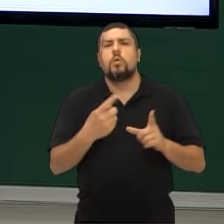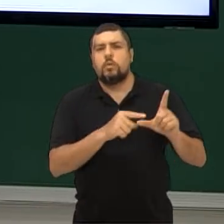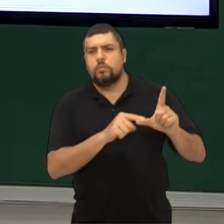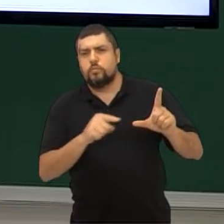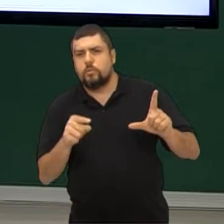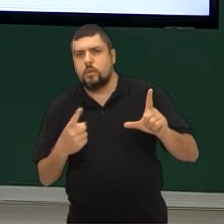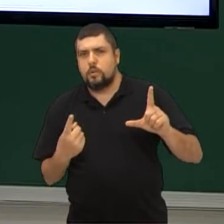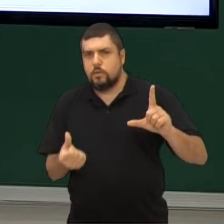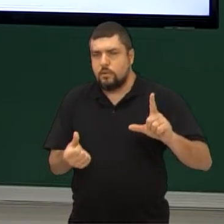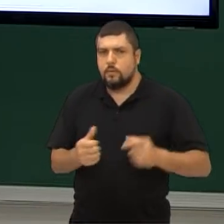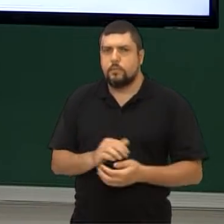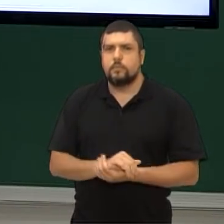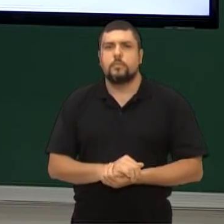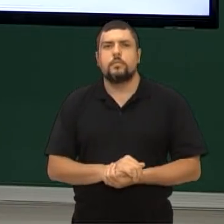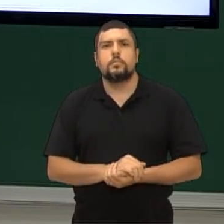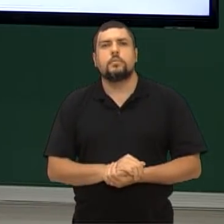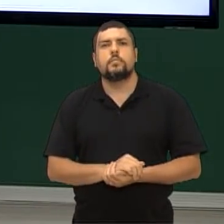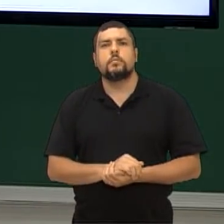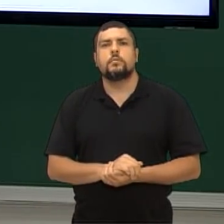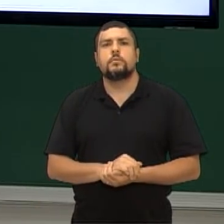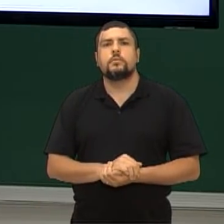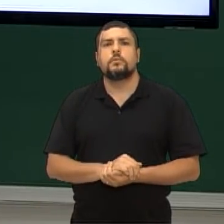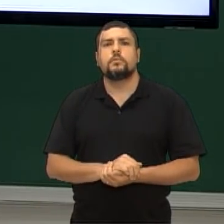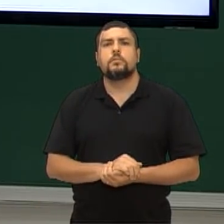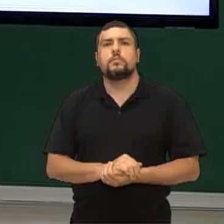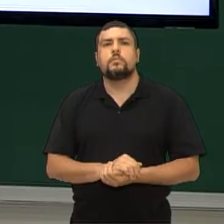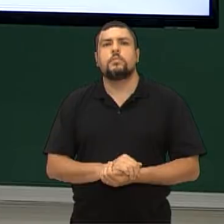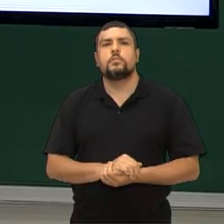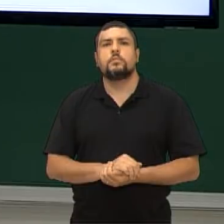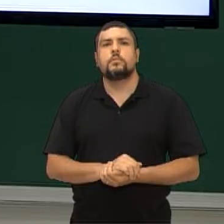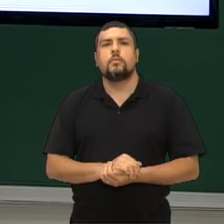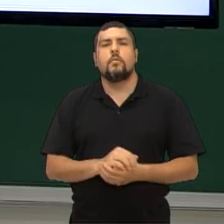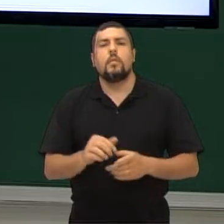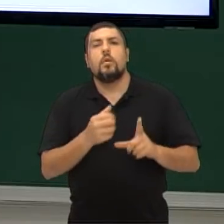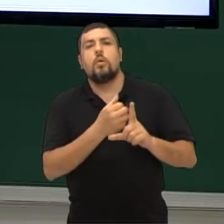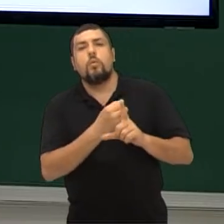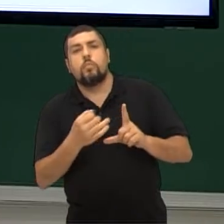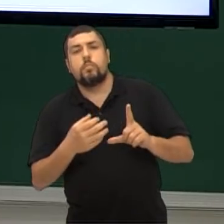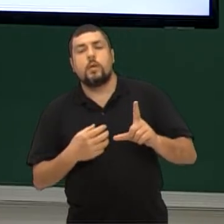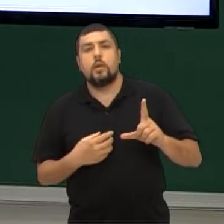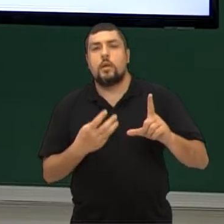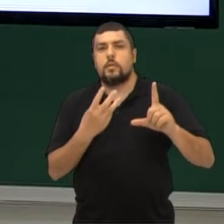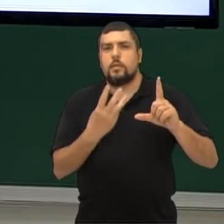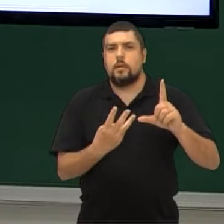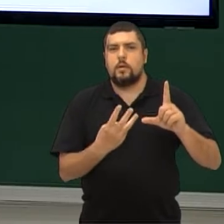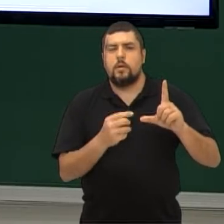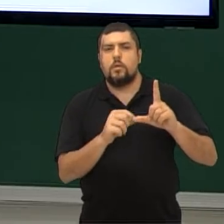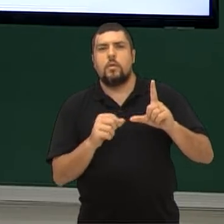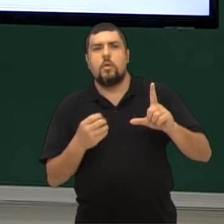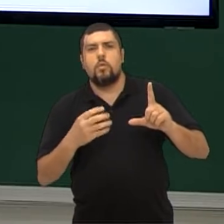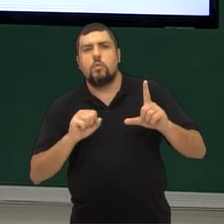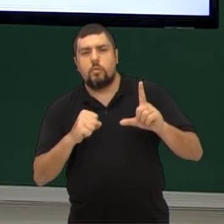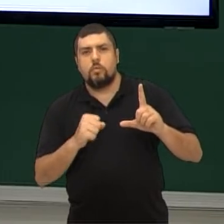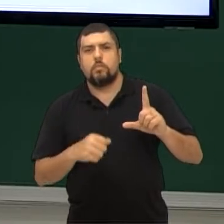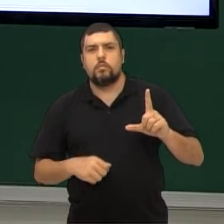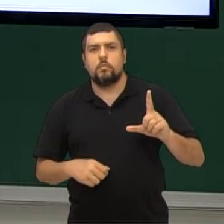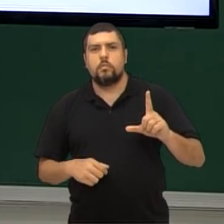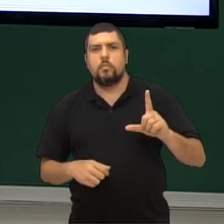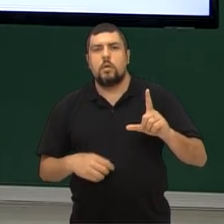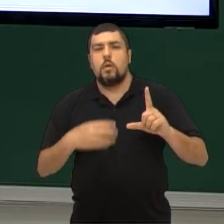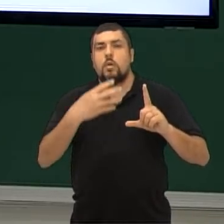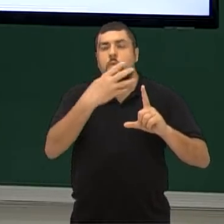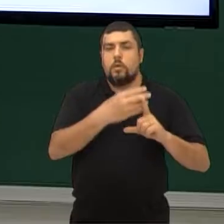bilhetes. Quantos compraram 3 bilhetes? 8 alunos. Quantos compraram 4 bilhetes? 4 alunos.